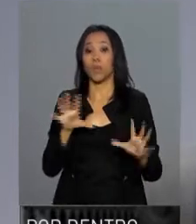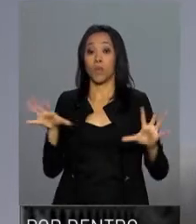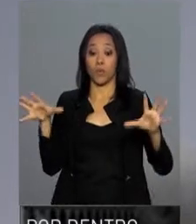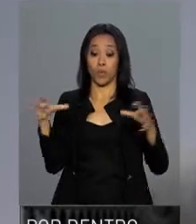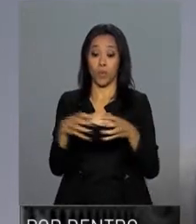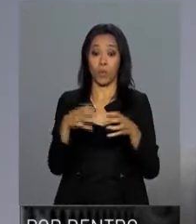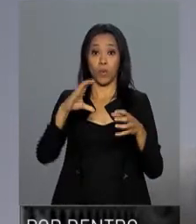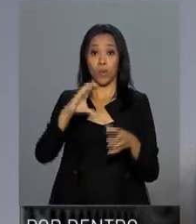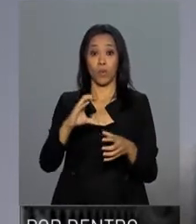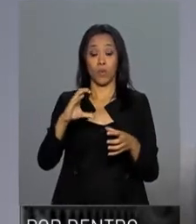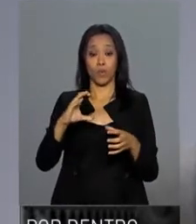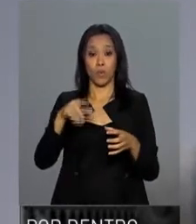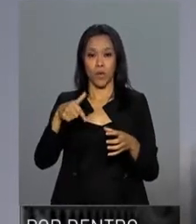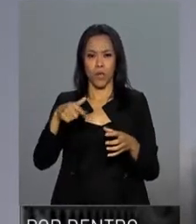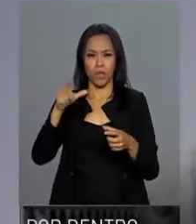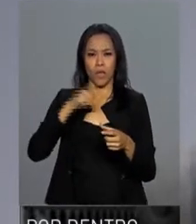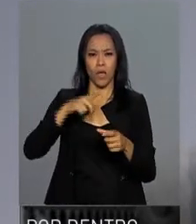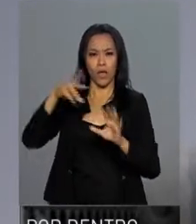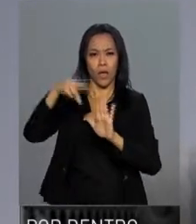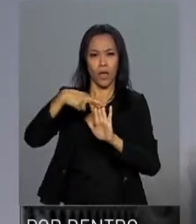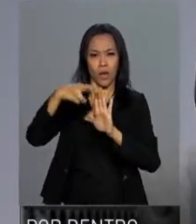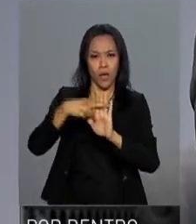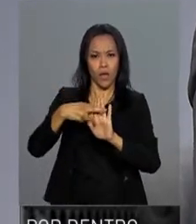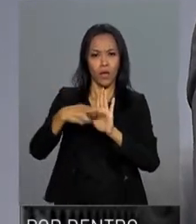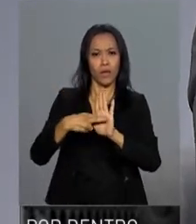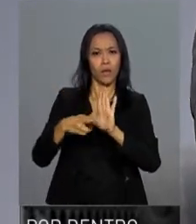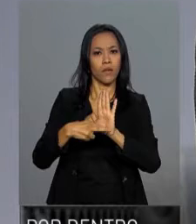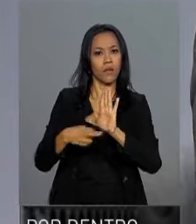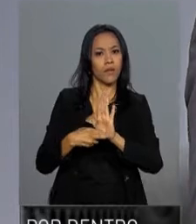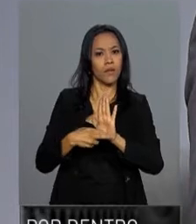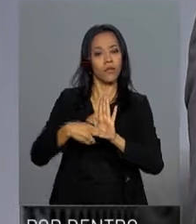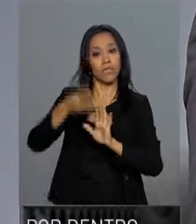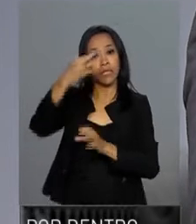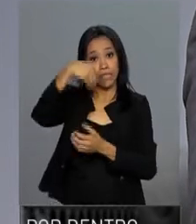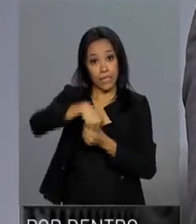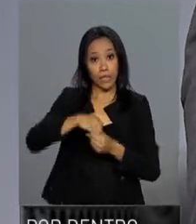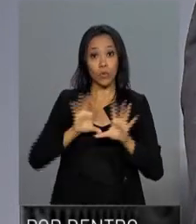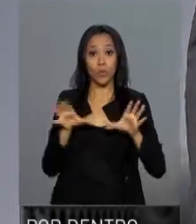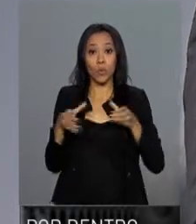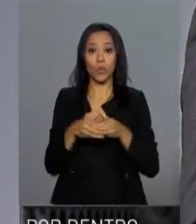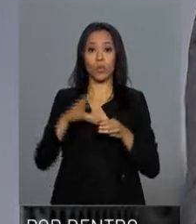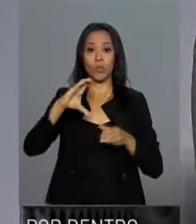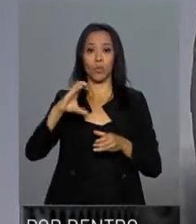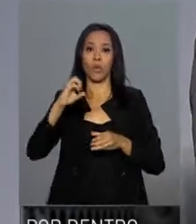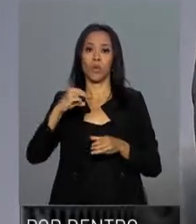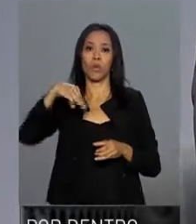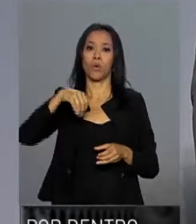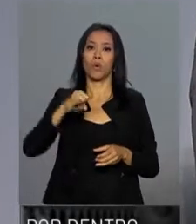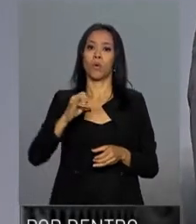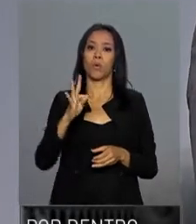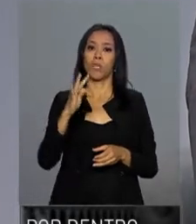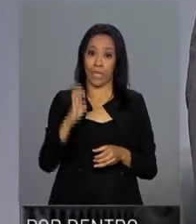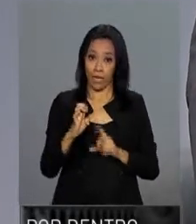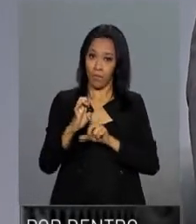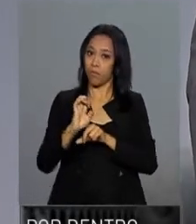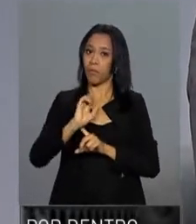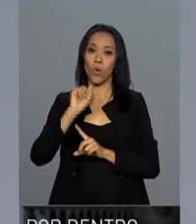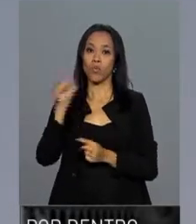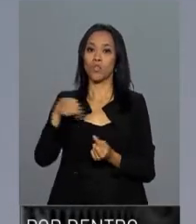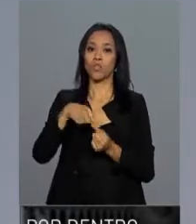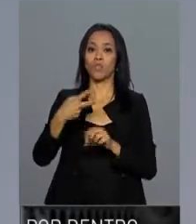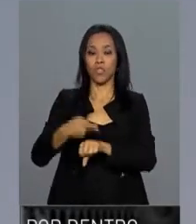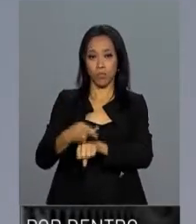seguir uma série de regras de governança no seu no próprio comitê para ter acesso aos recursos públicos